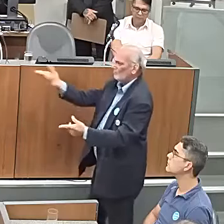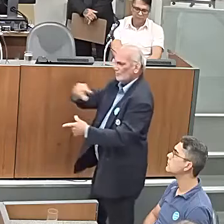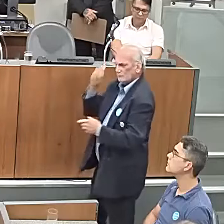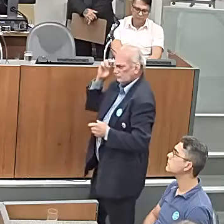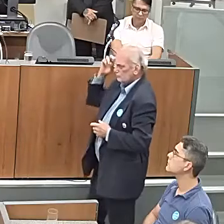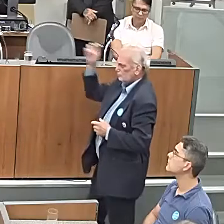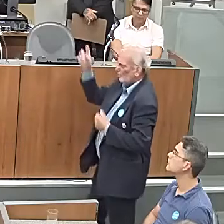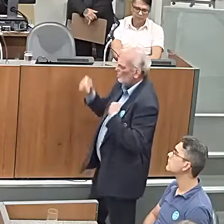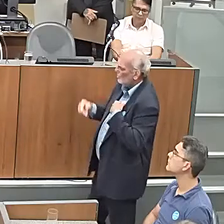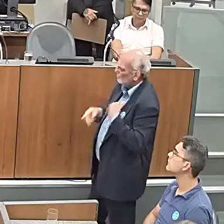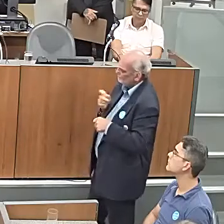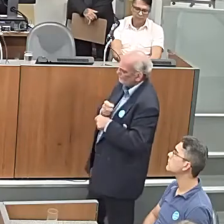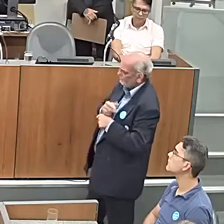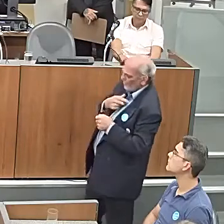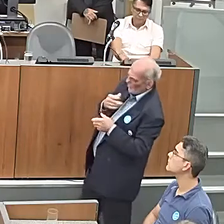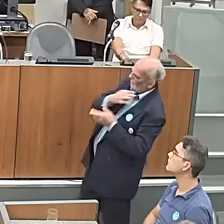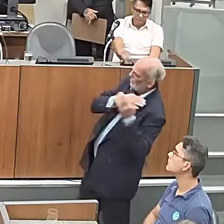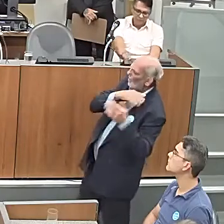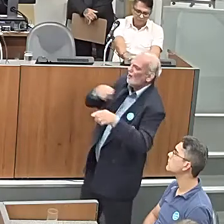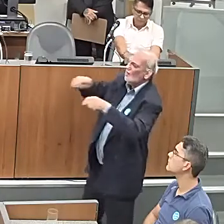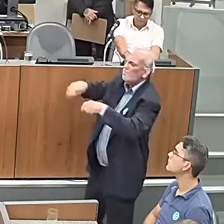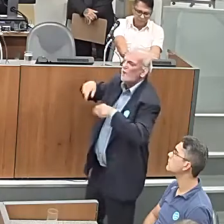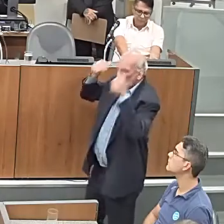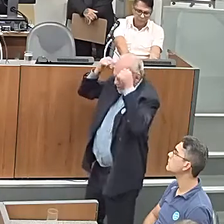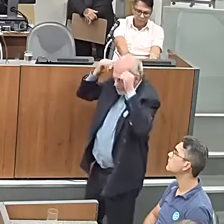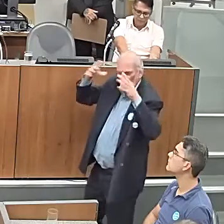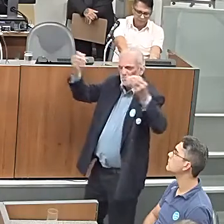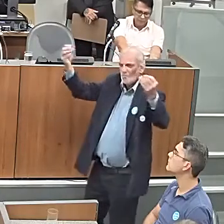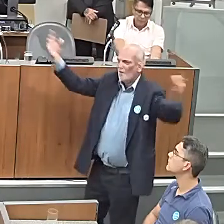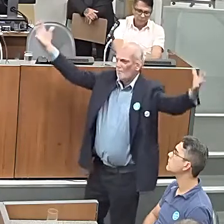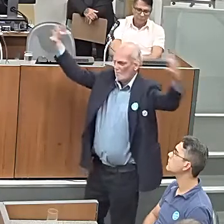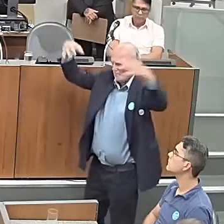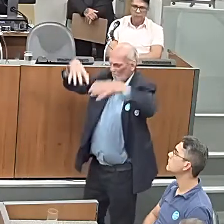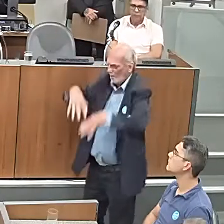E agora, vendo a possibilidade desse projeto,